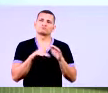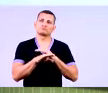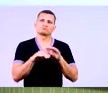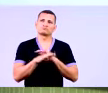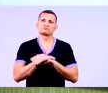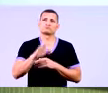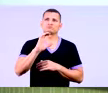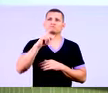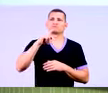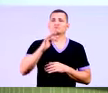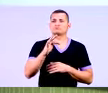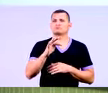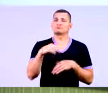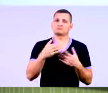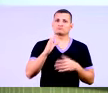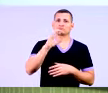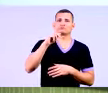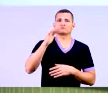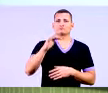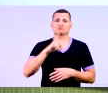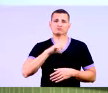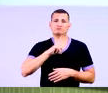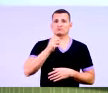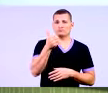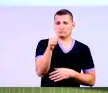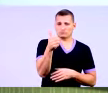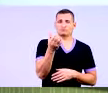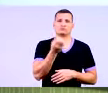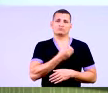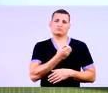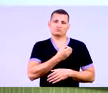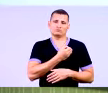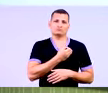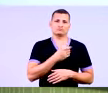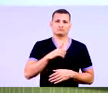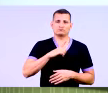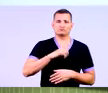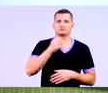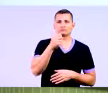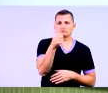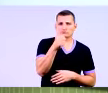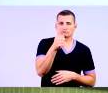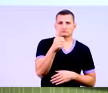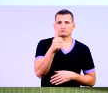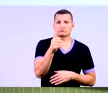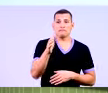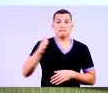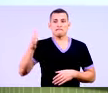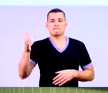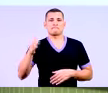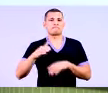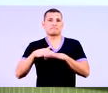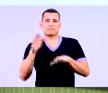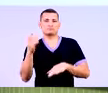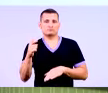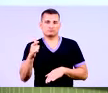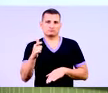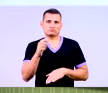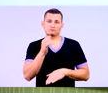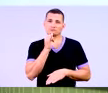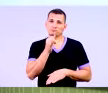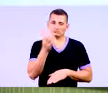forma de número do cpf ele tem 11 caracteres ele tem 11 espaços não vai ter mais do que isso se eu sei que ele só tem 11 após usar um número